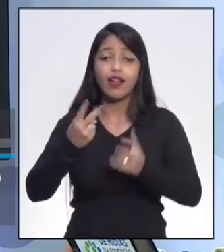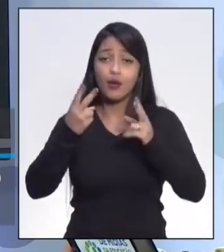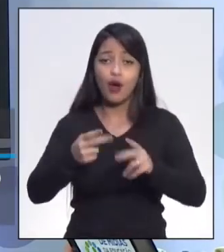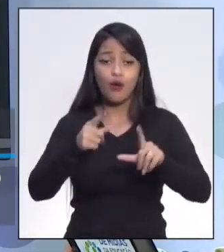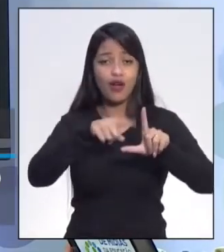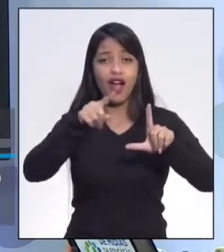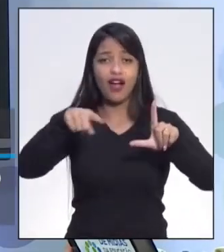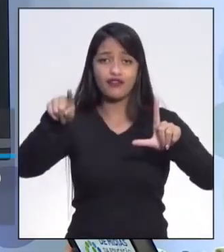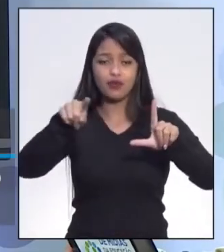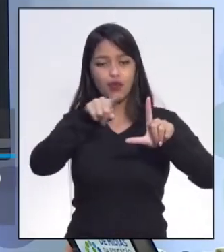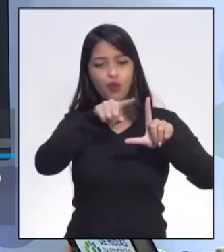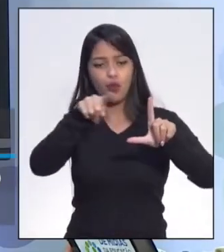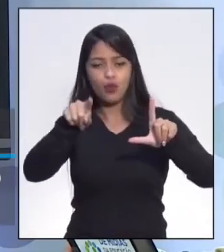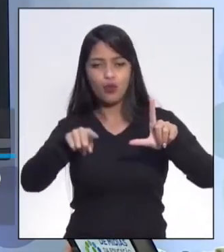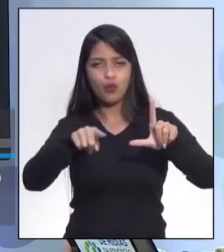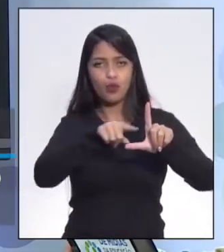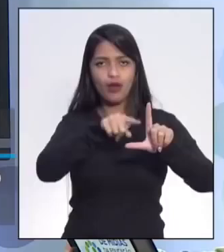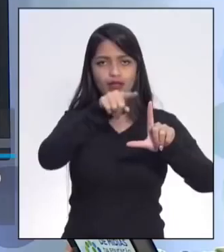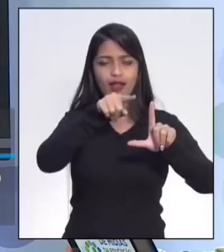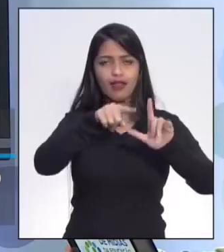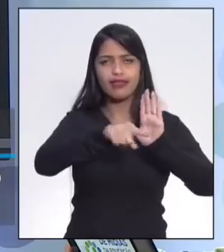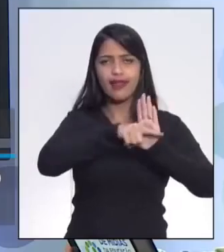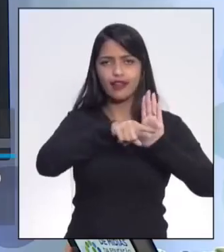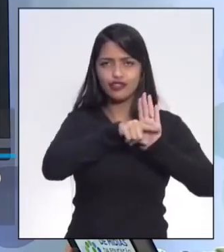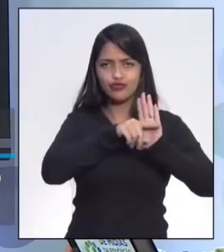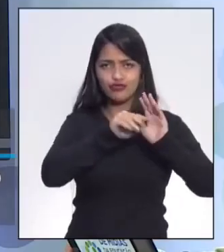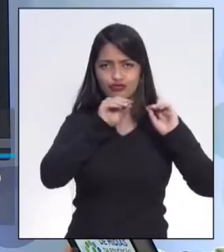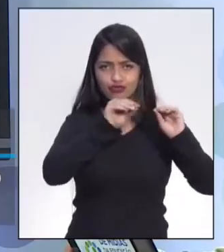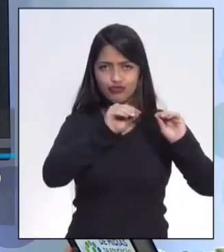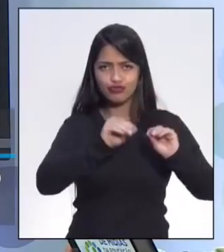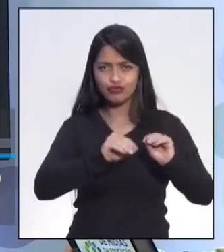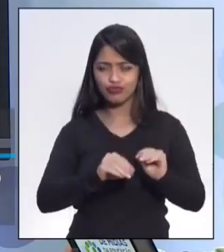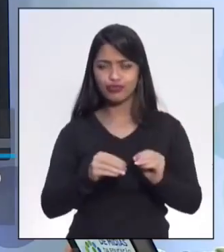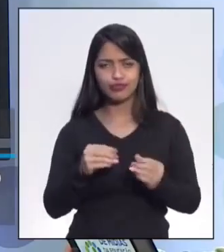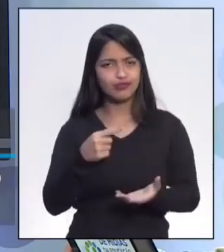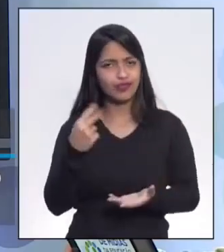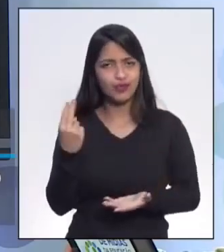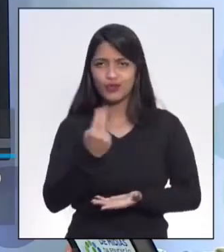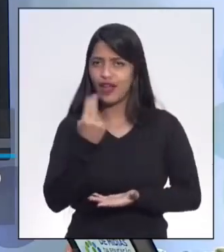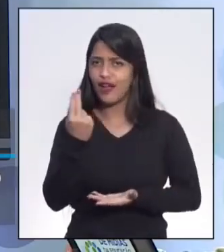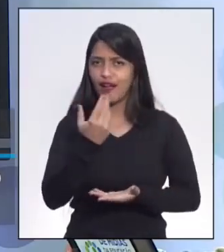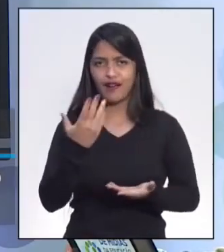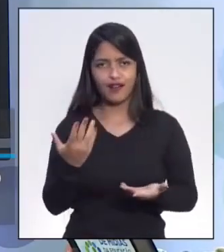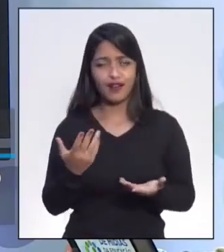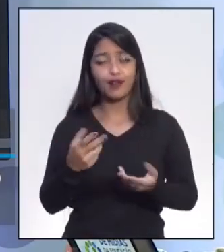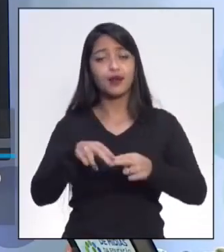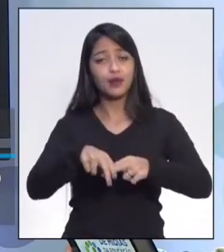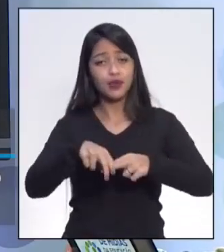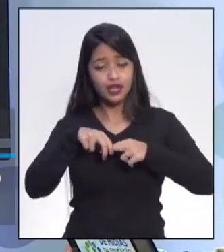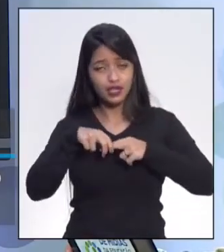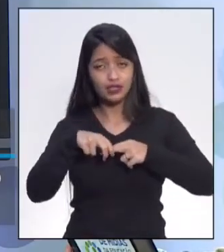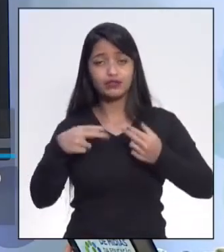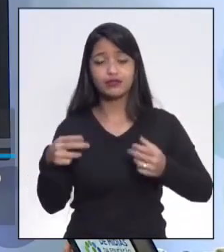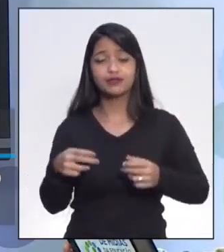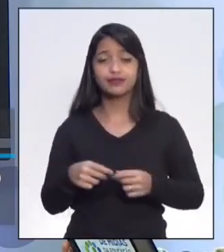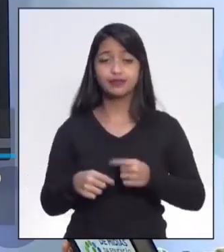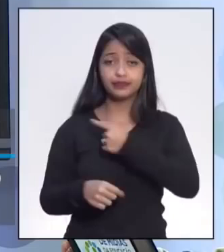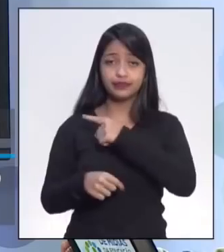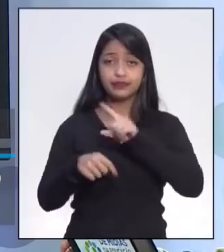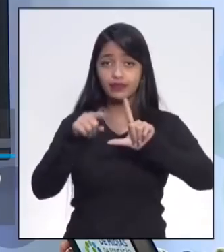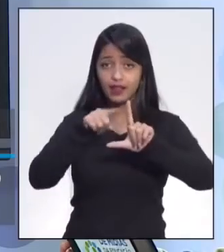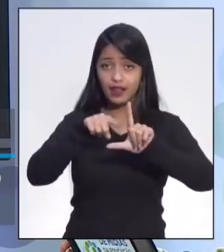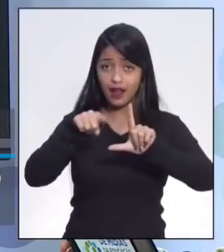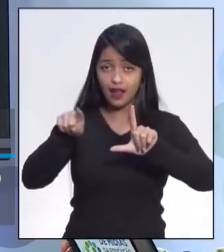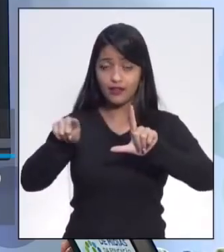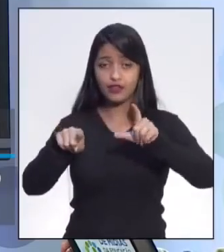não tenho um quadrado com medidas negativas. Então, eu não terei, para esse gráfico,